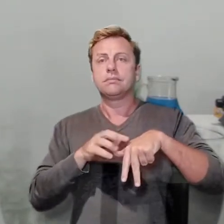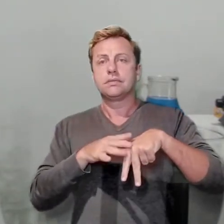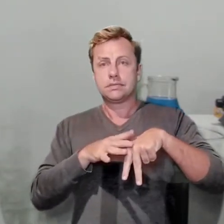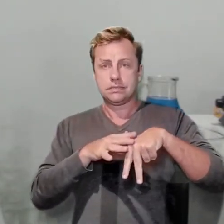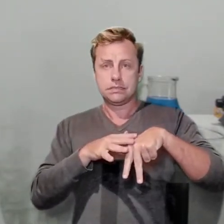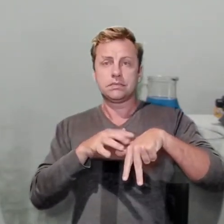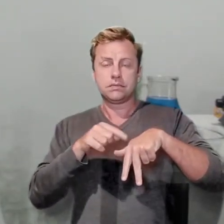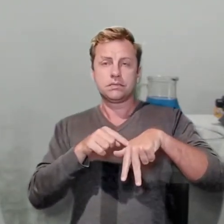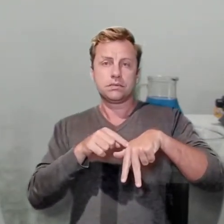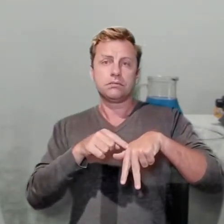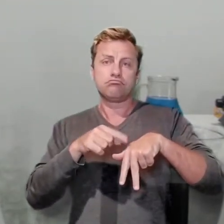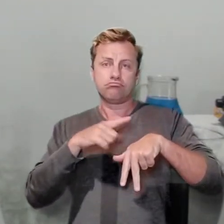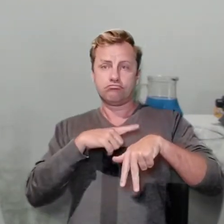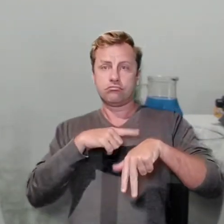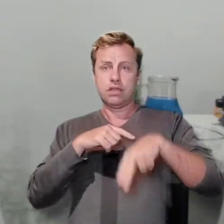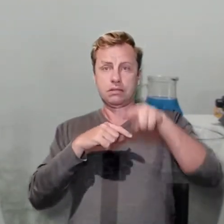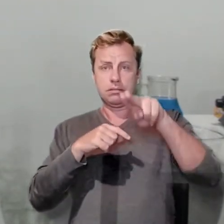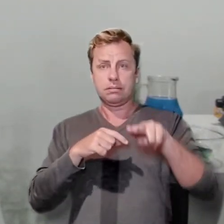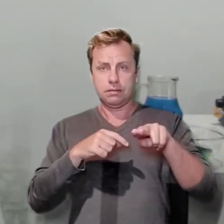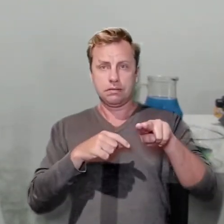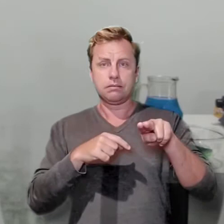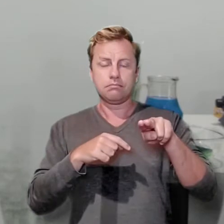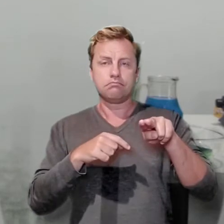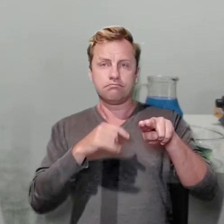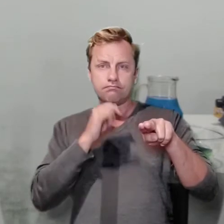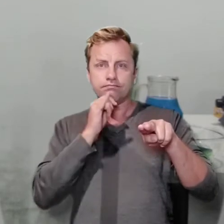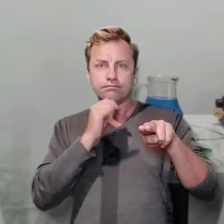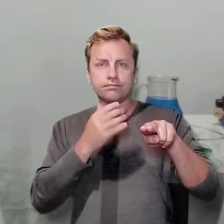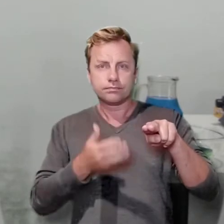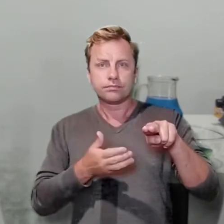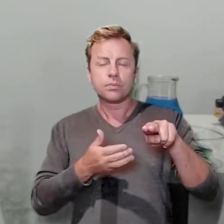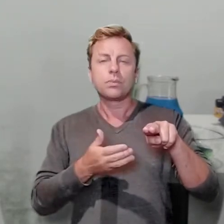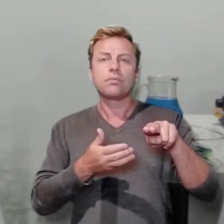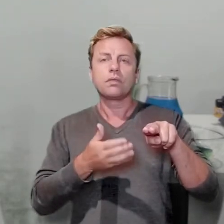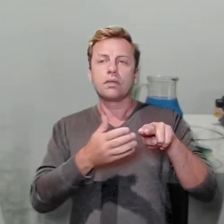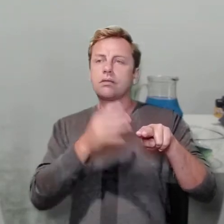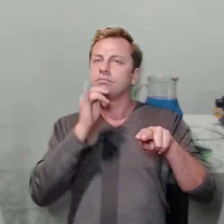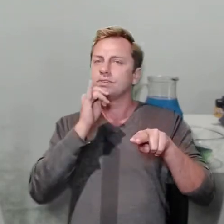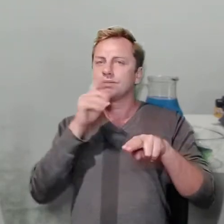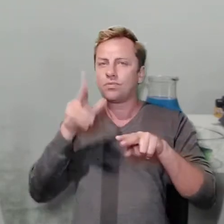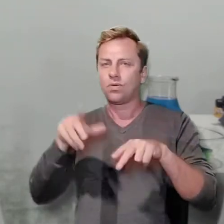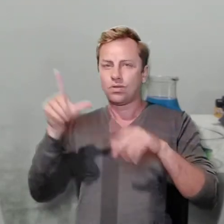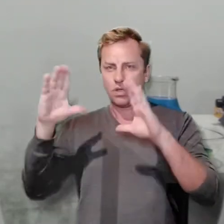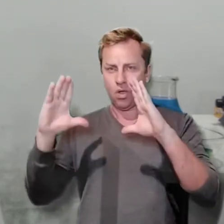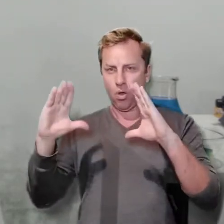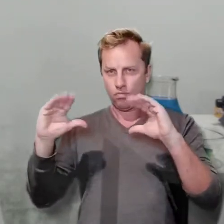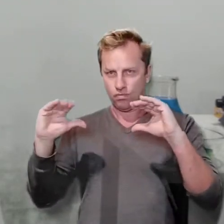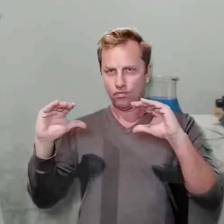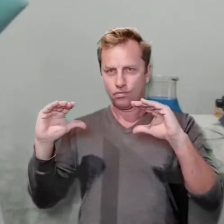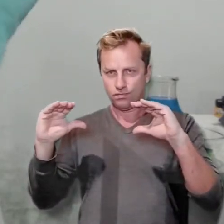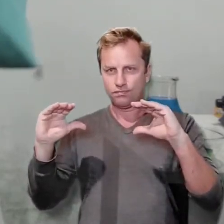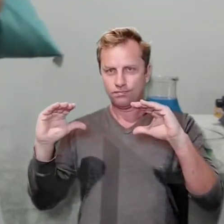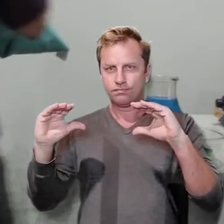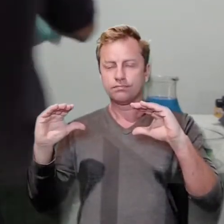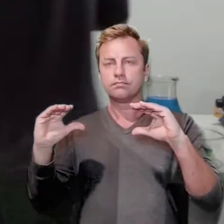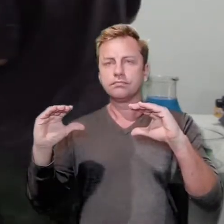está deitado, imagine que essa almofada